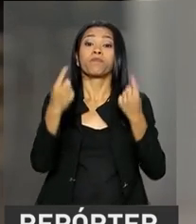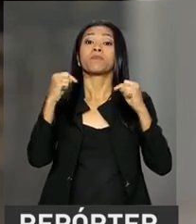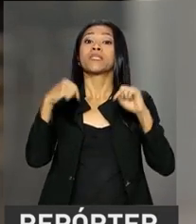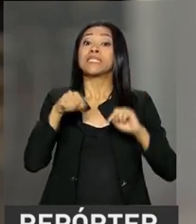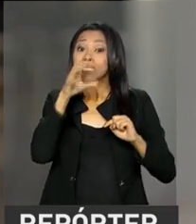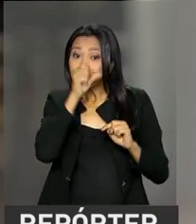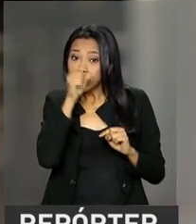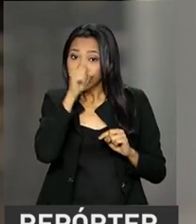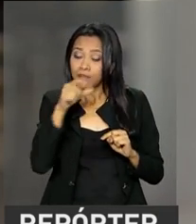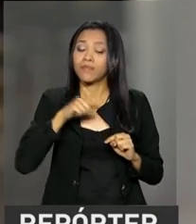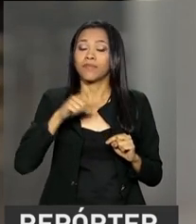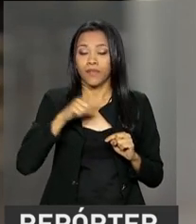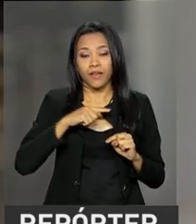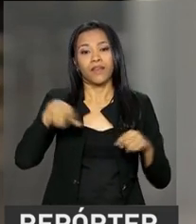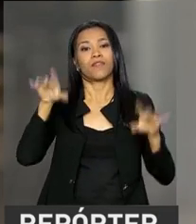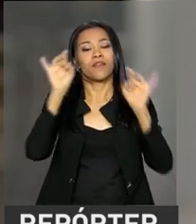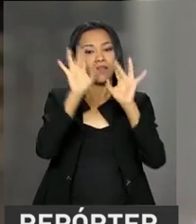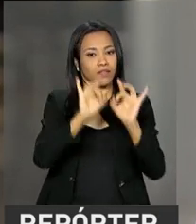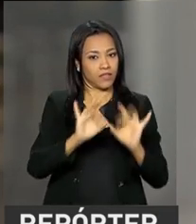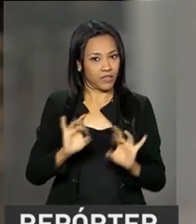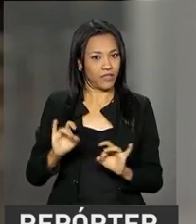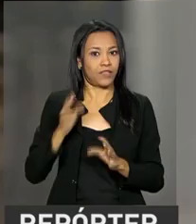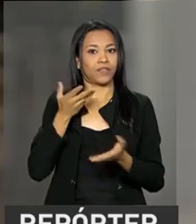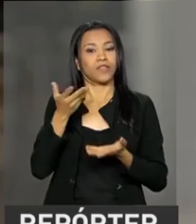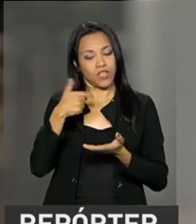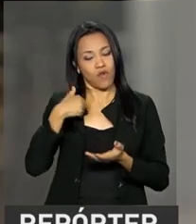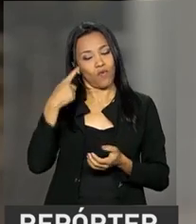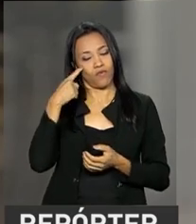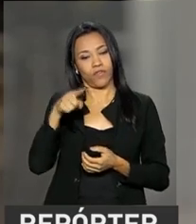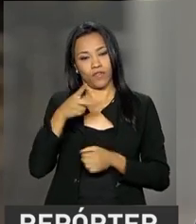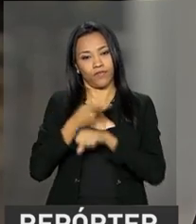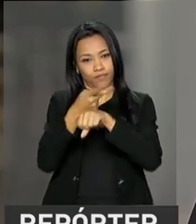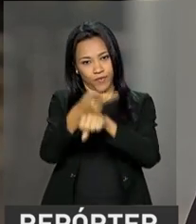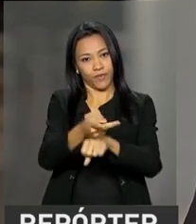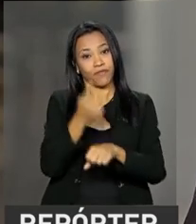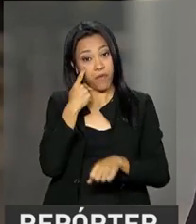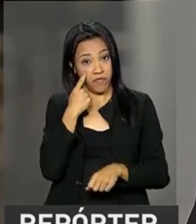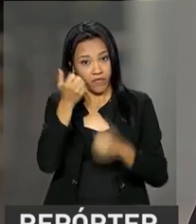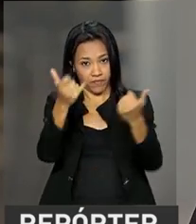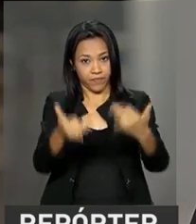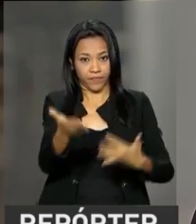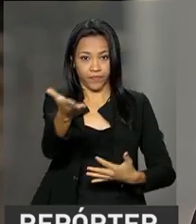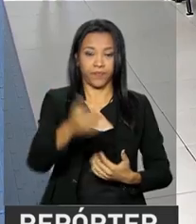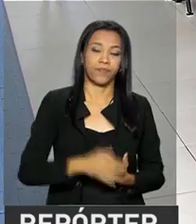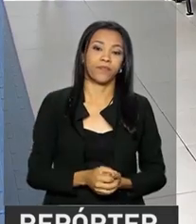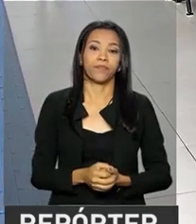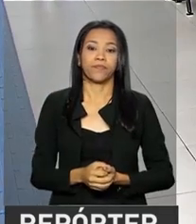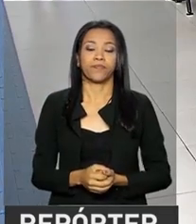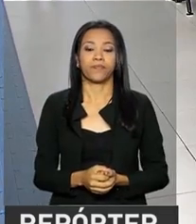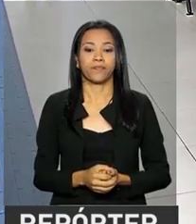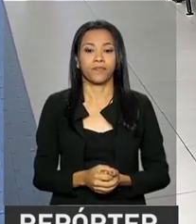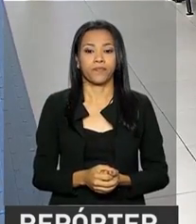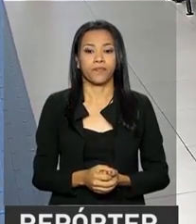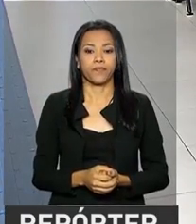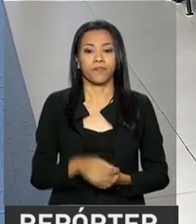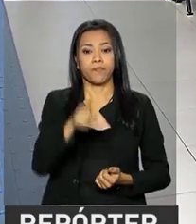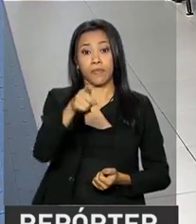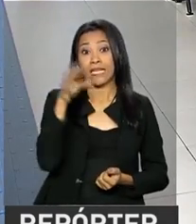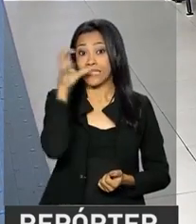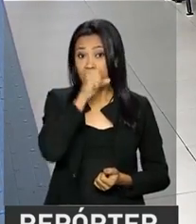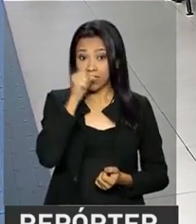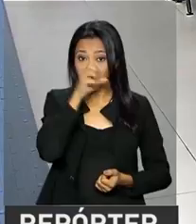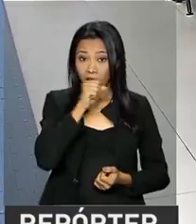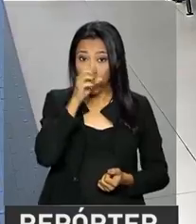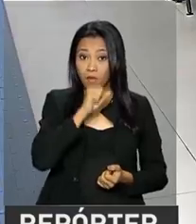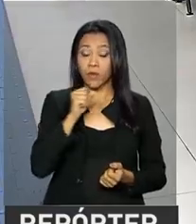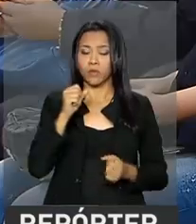atendimento especial a esses trabalhadores e eu acompanhei vamos ver como foi um sábado de